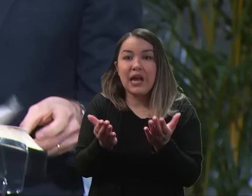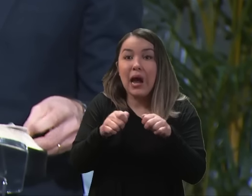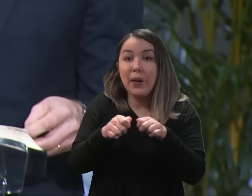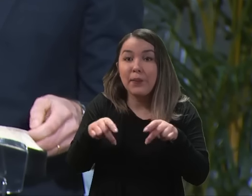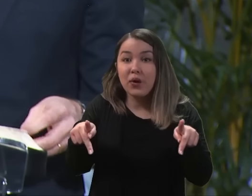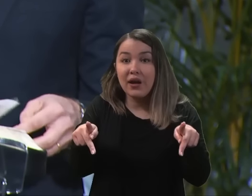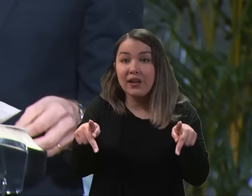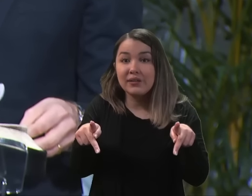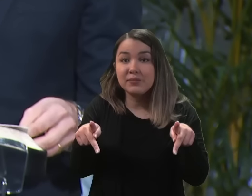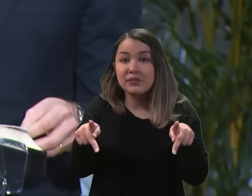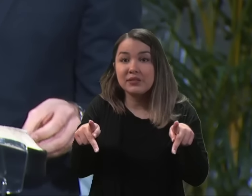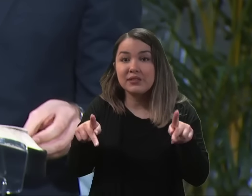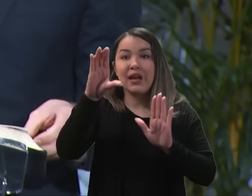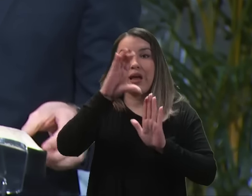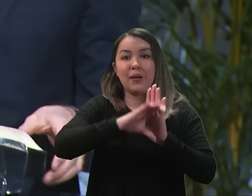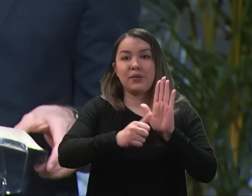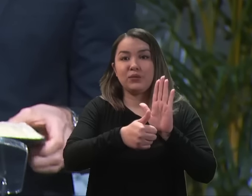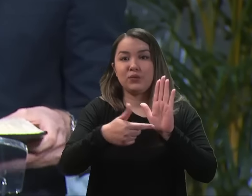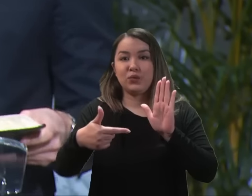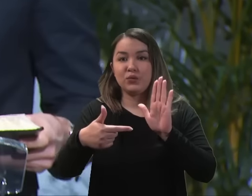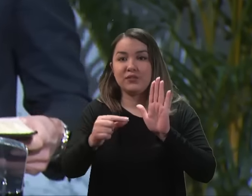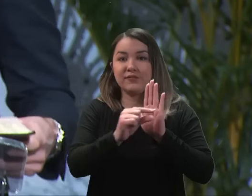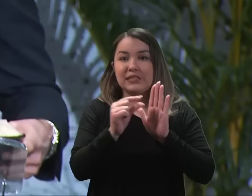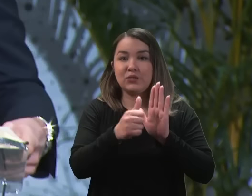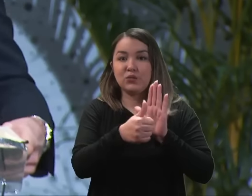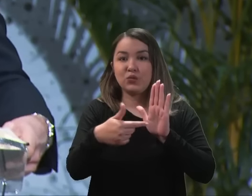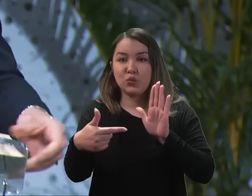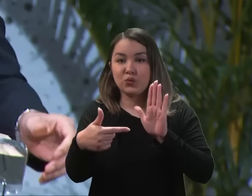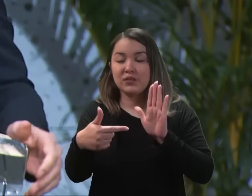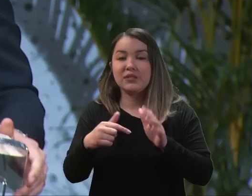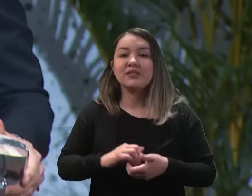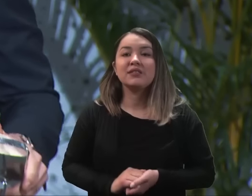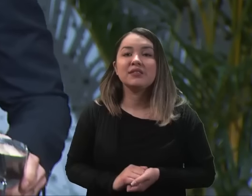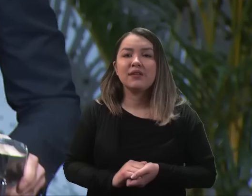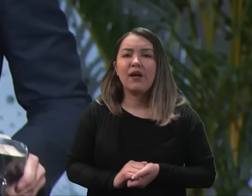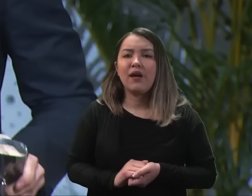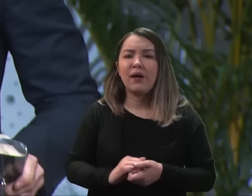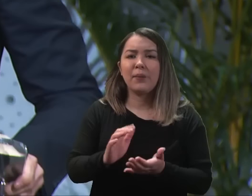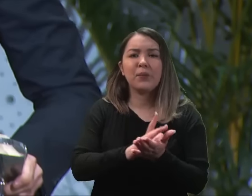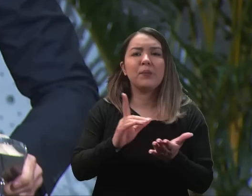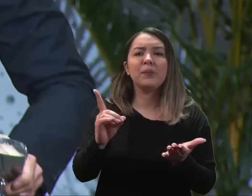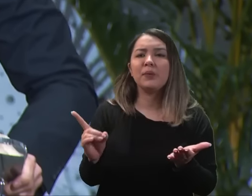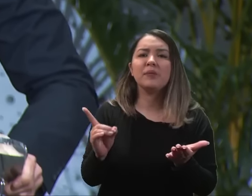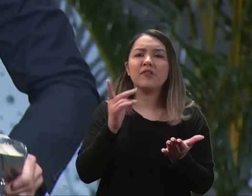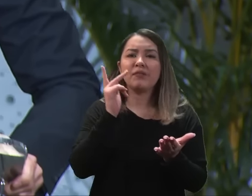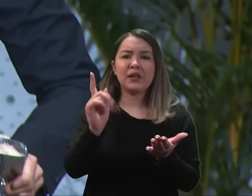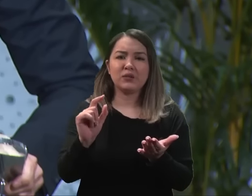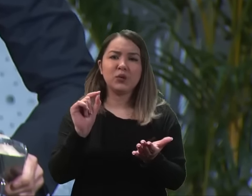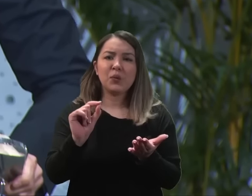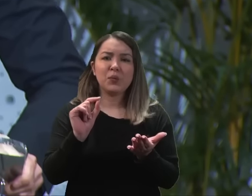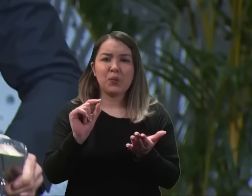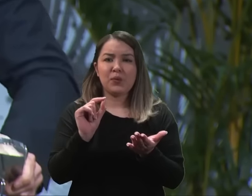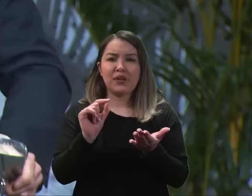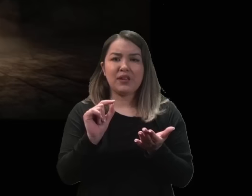Apocalipse, capítulo 12, versículo 12. E a palavra do Senhor nos diz,